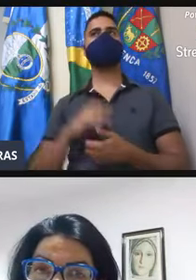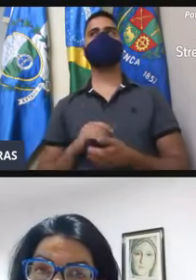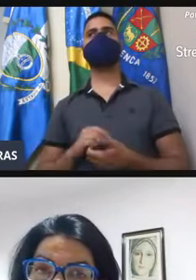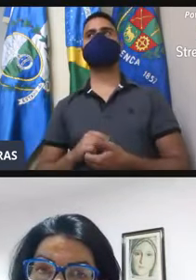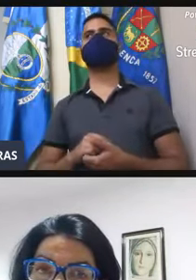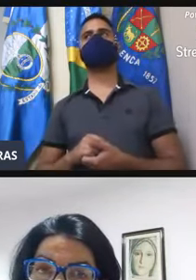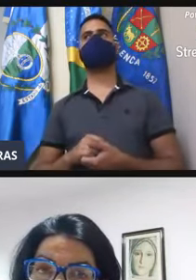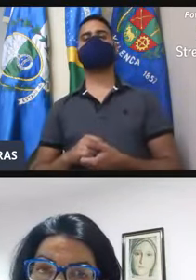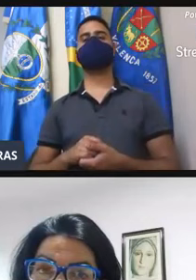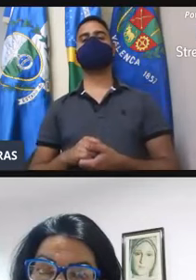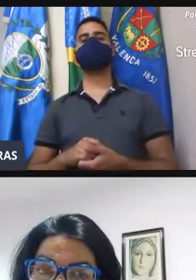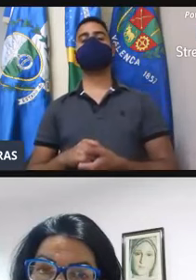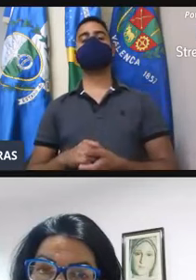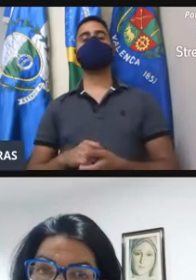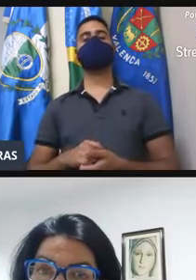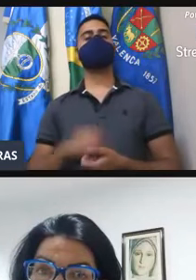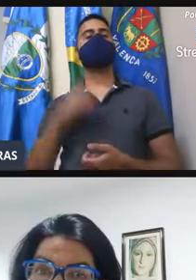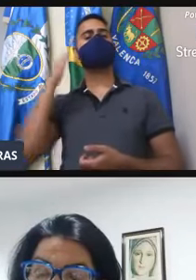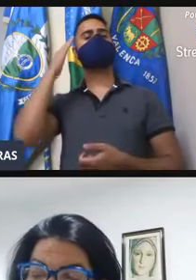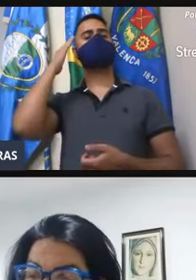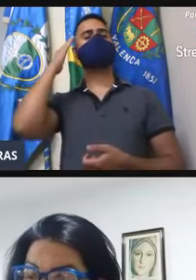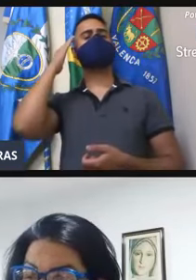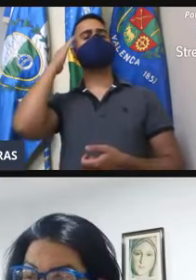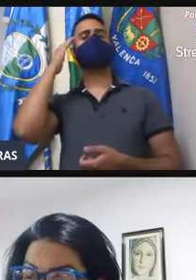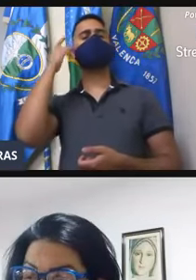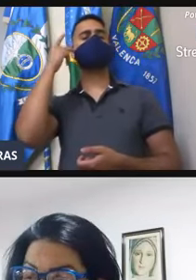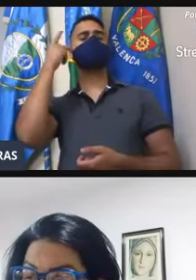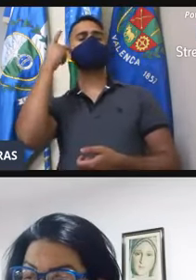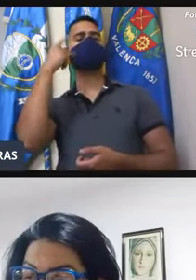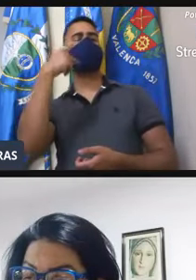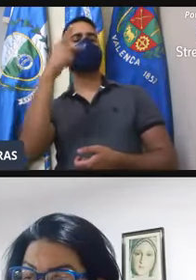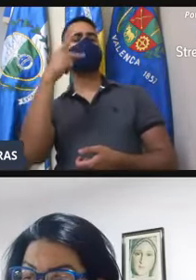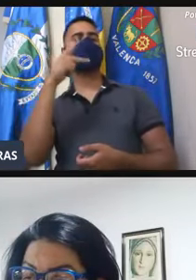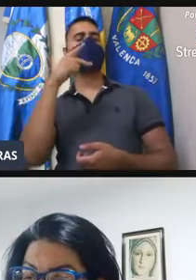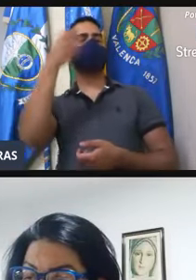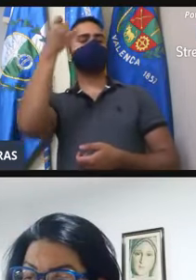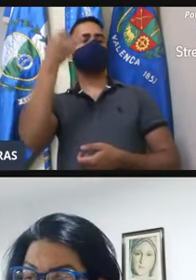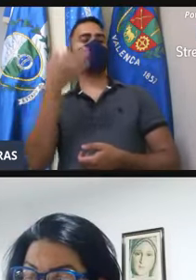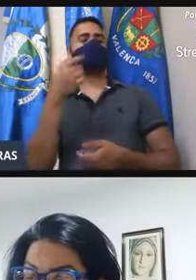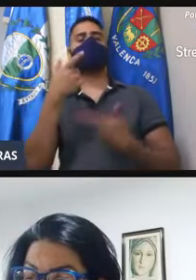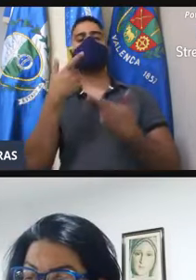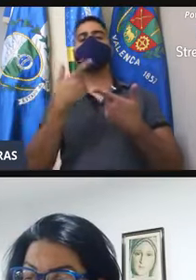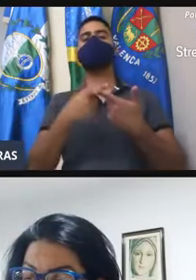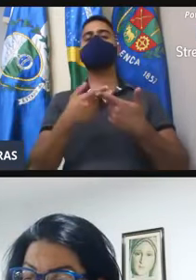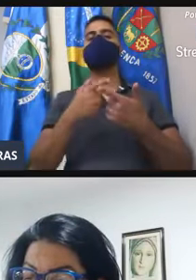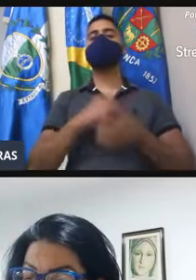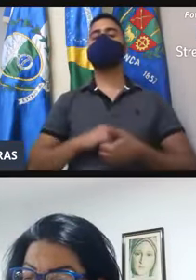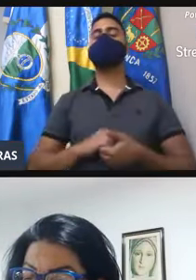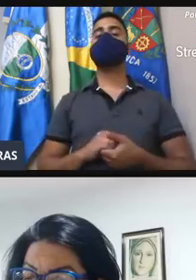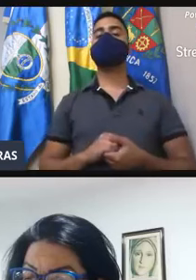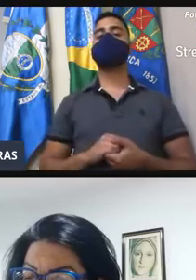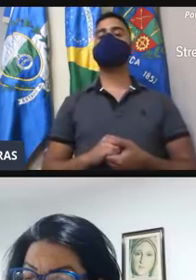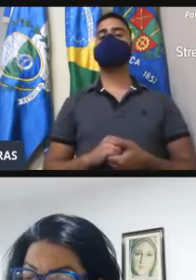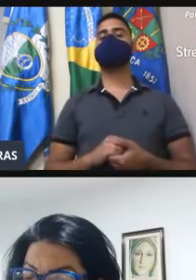não seria nem de vossa, da vossa pessoa, porque